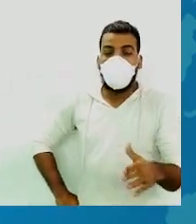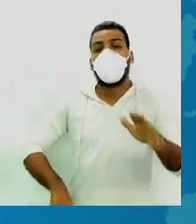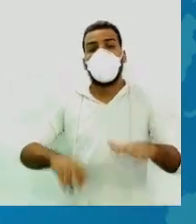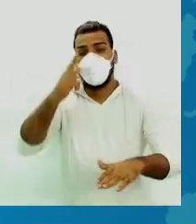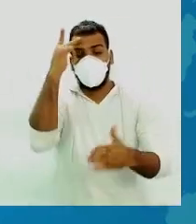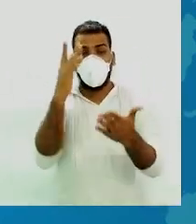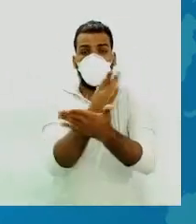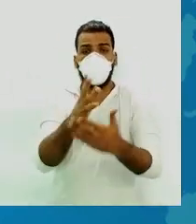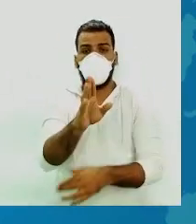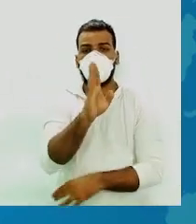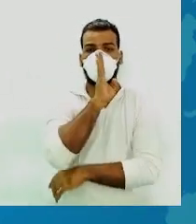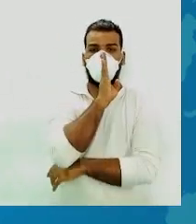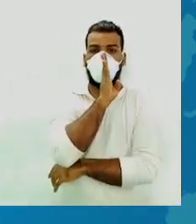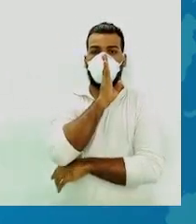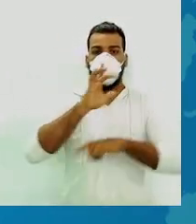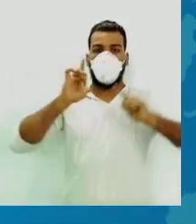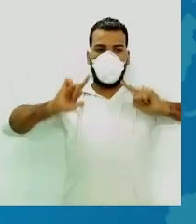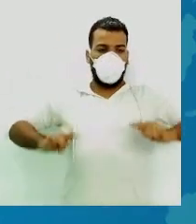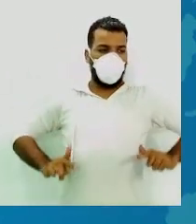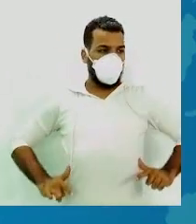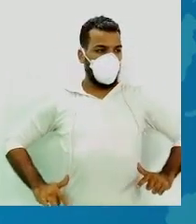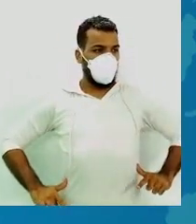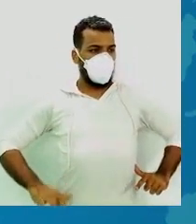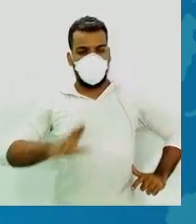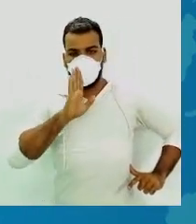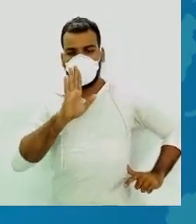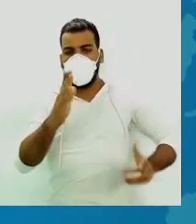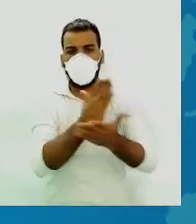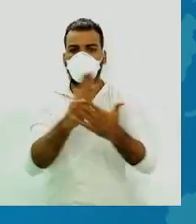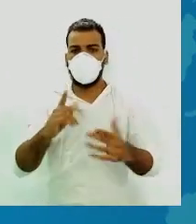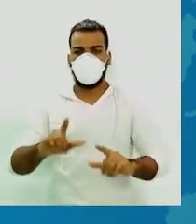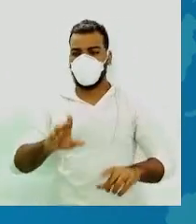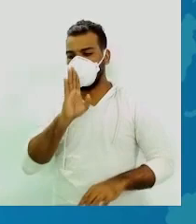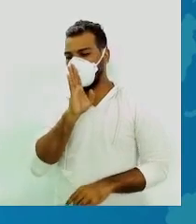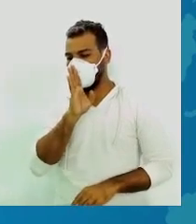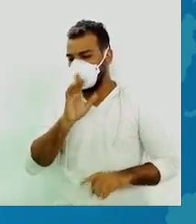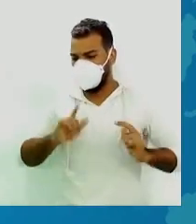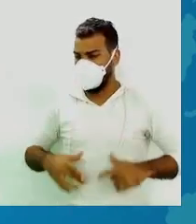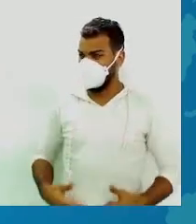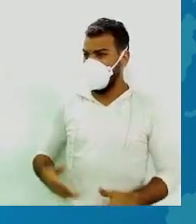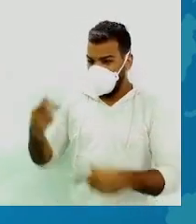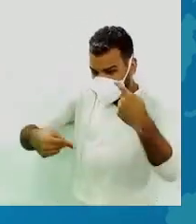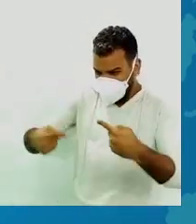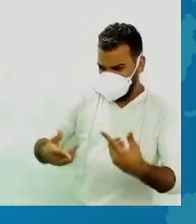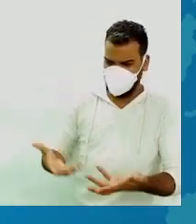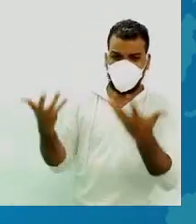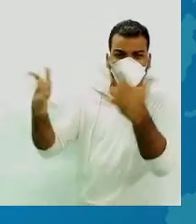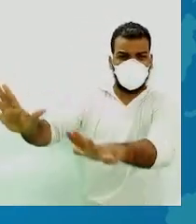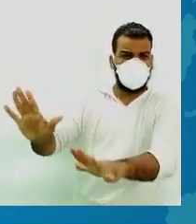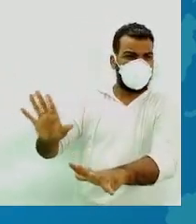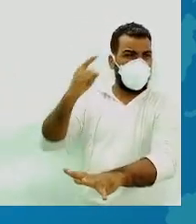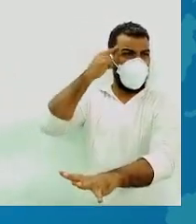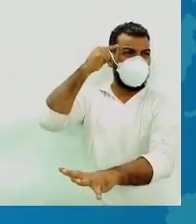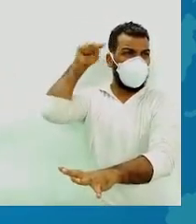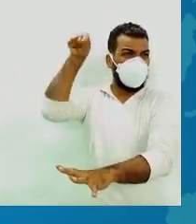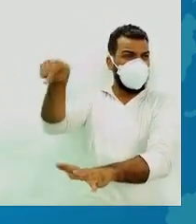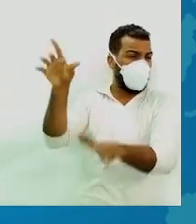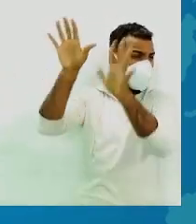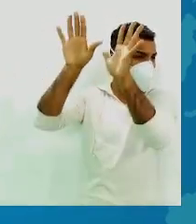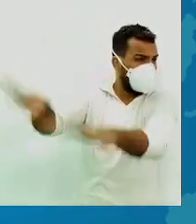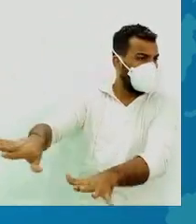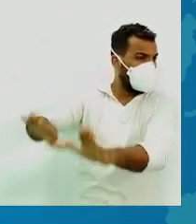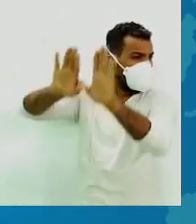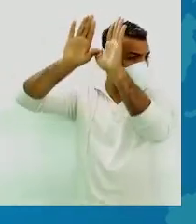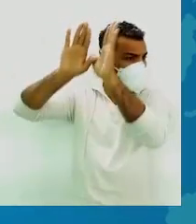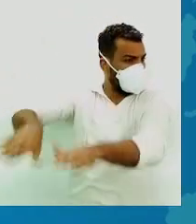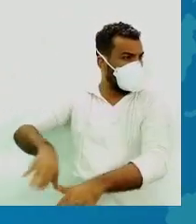omissos, e meio que assim distantes. Eu não quero, não vou me envolver, eu não vou pensar. Ou como